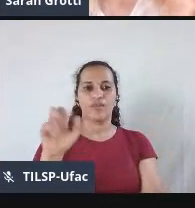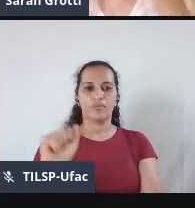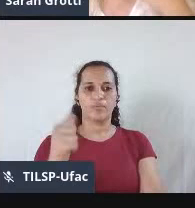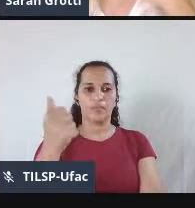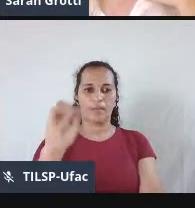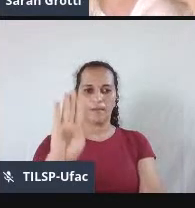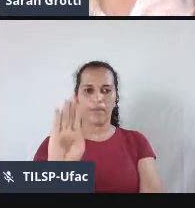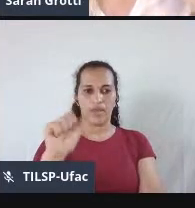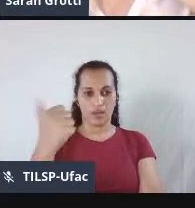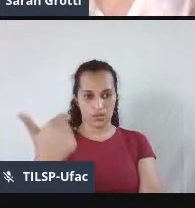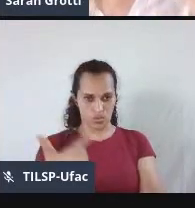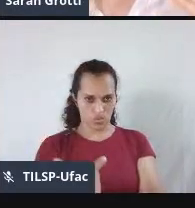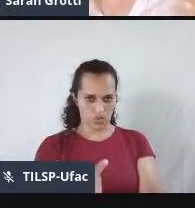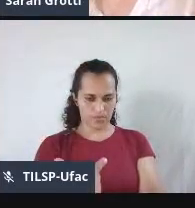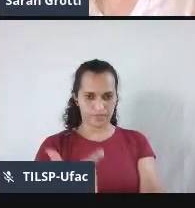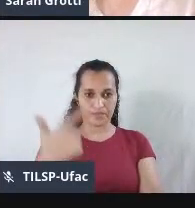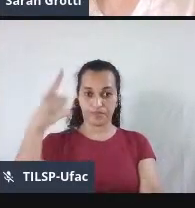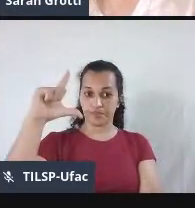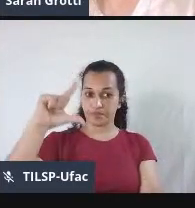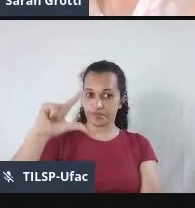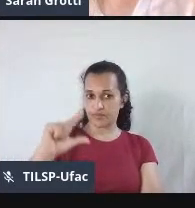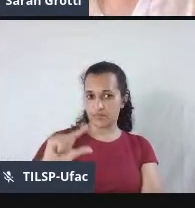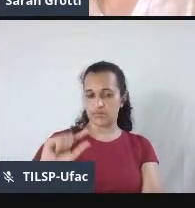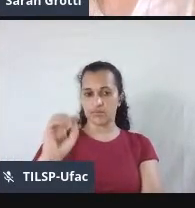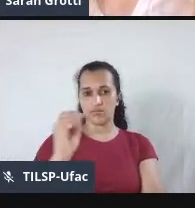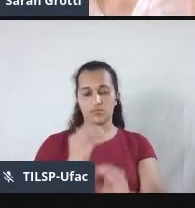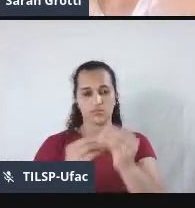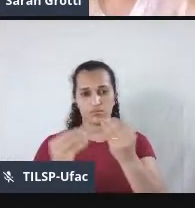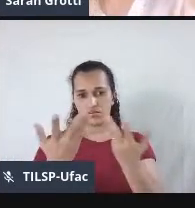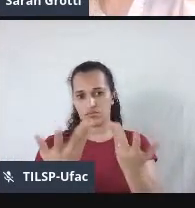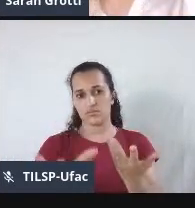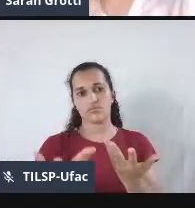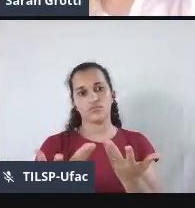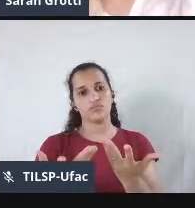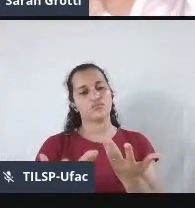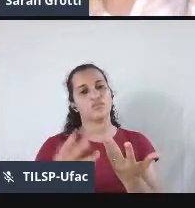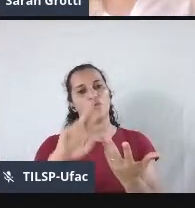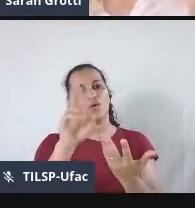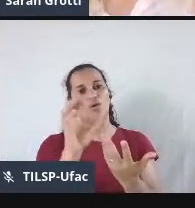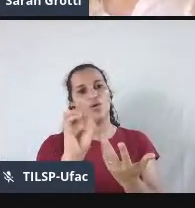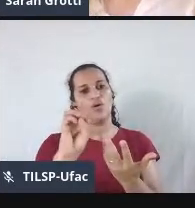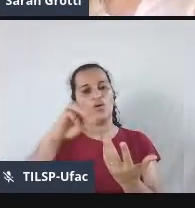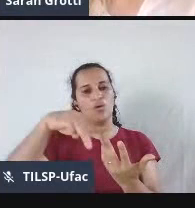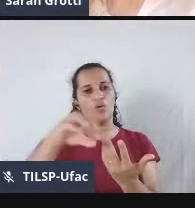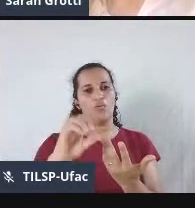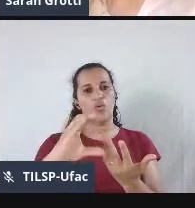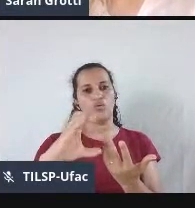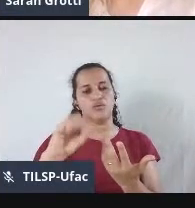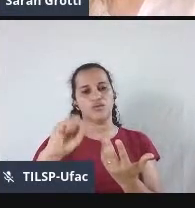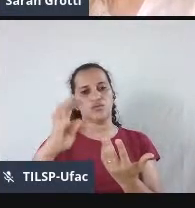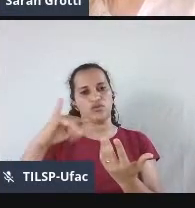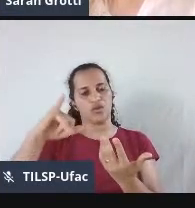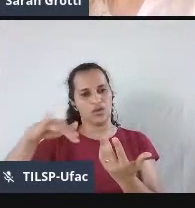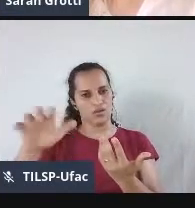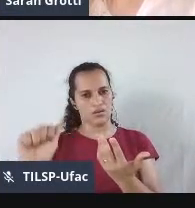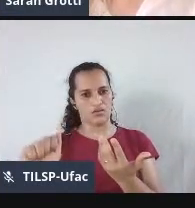Pouca vitamina B12, a homocisteína se eleva muito. E o outro exame